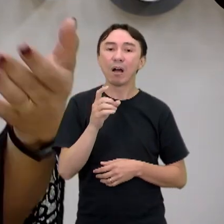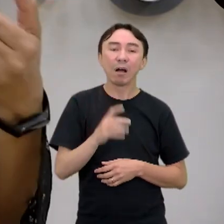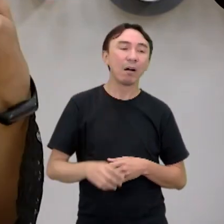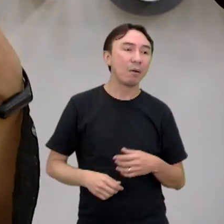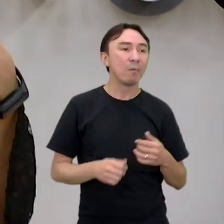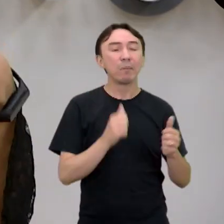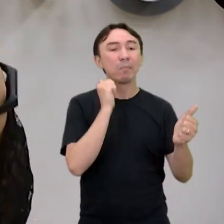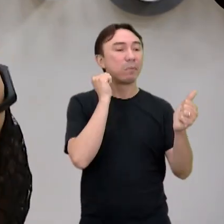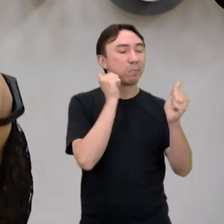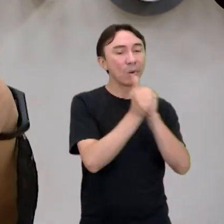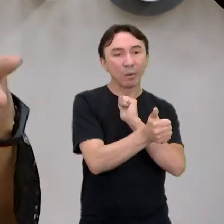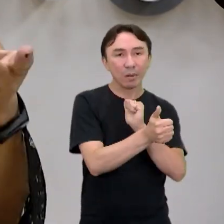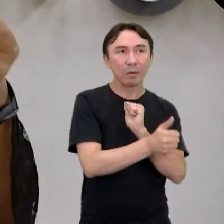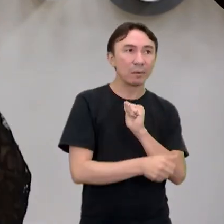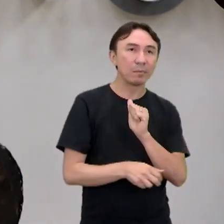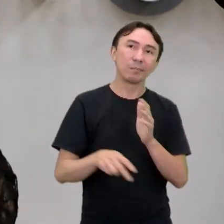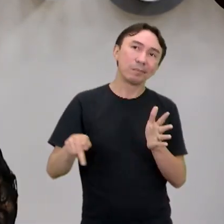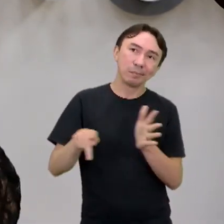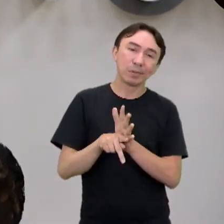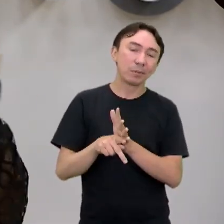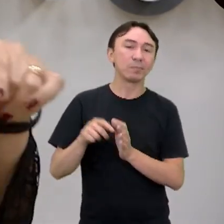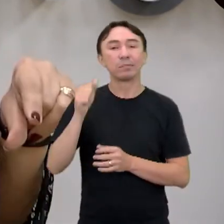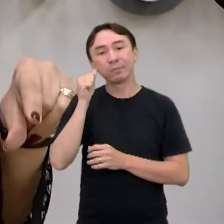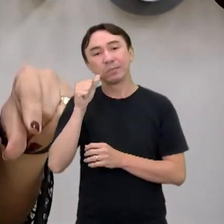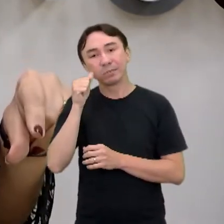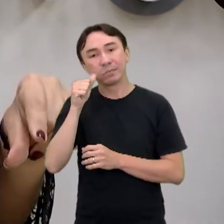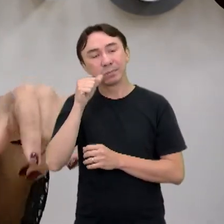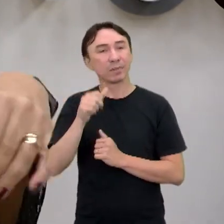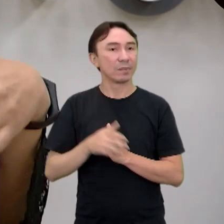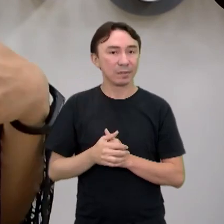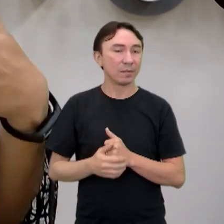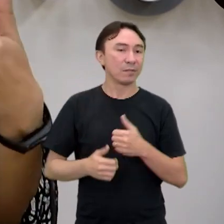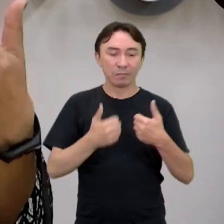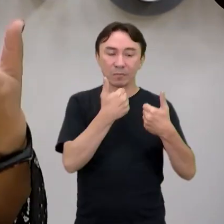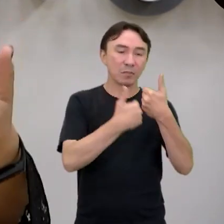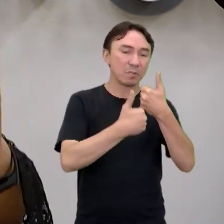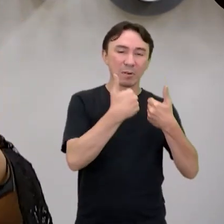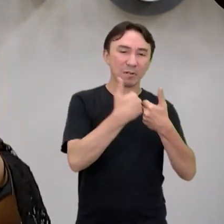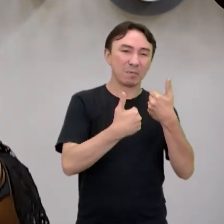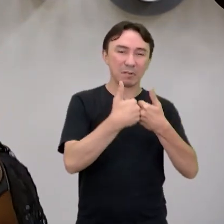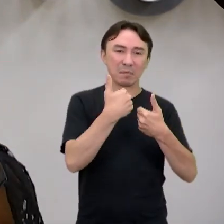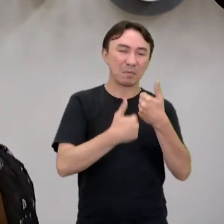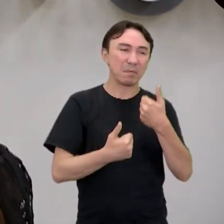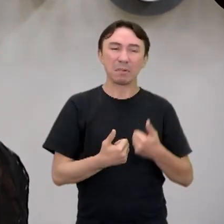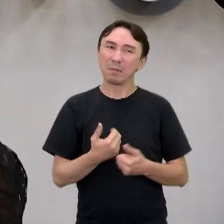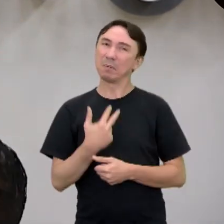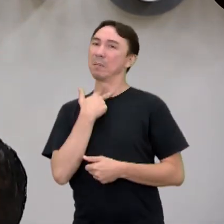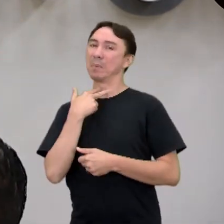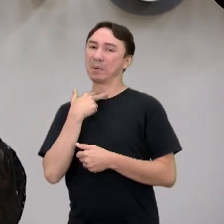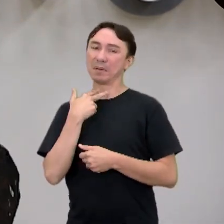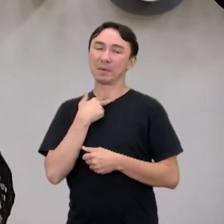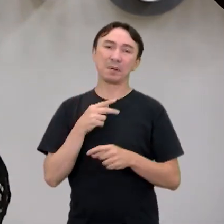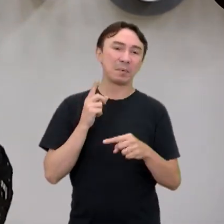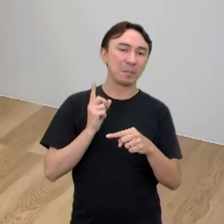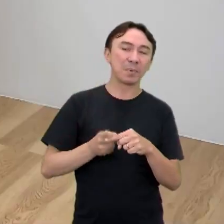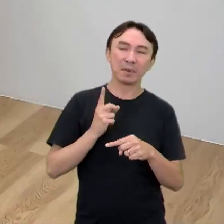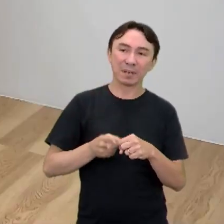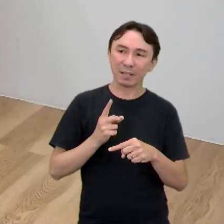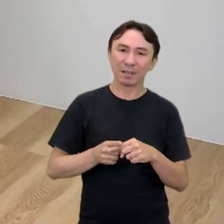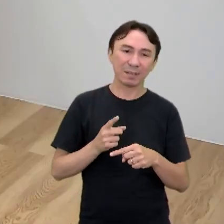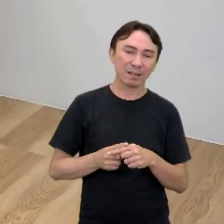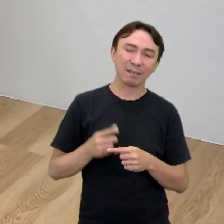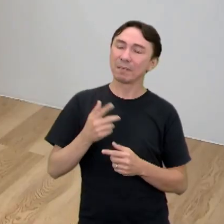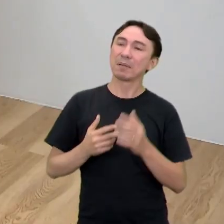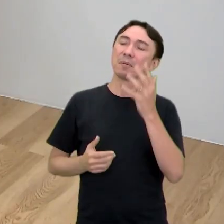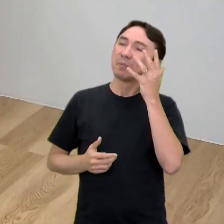a ela pertencia. Então a mulher não servia para jogar, porque ela tem a questão da delicadeza delicadeza. Da beleza. Então